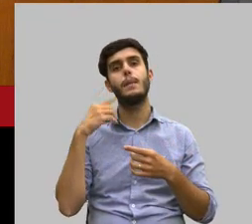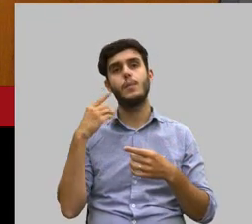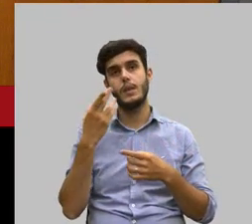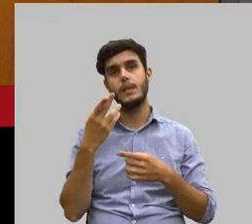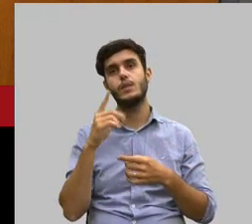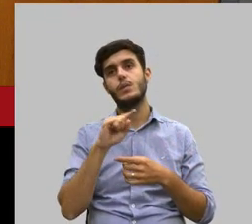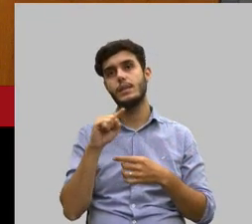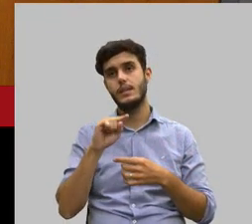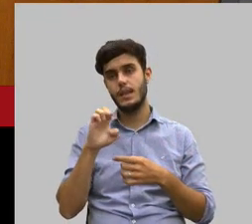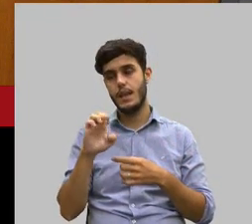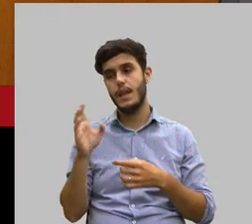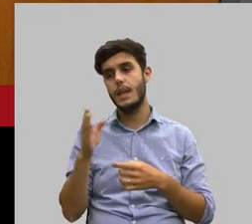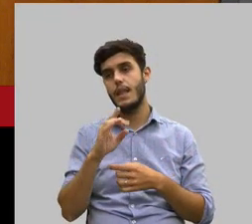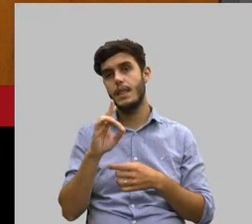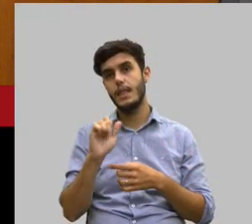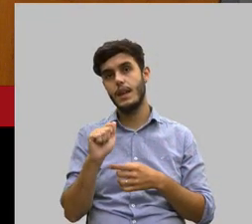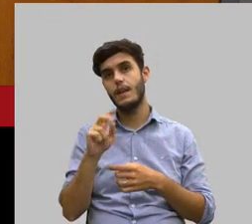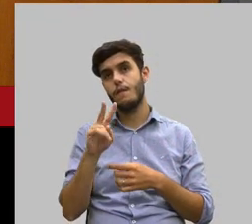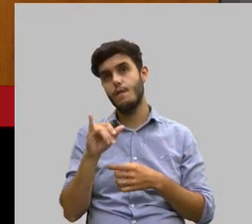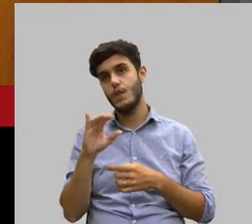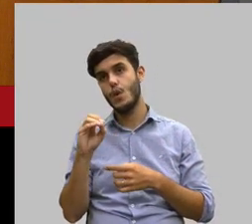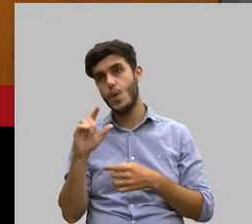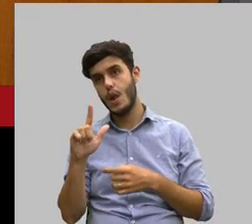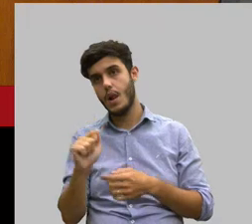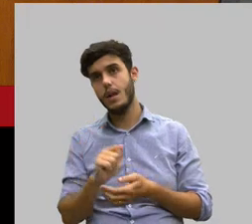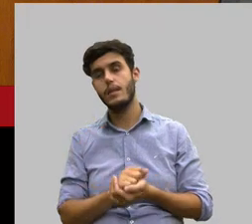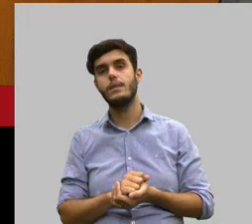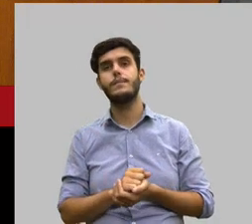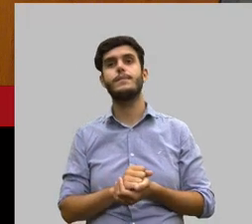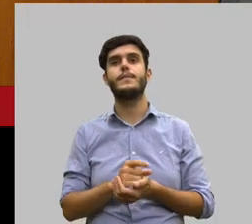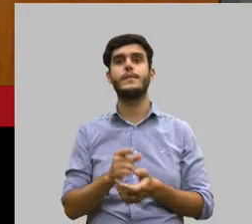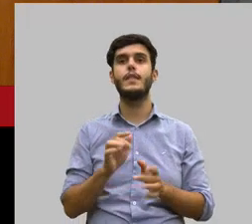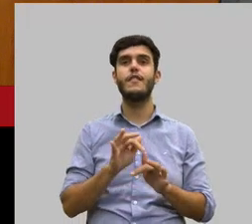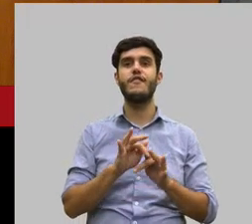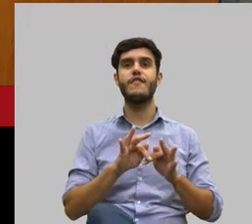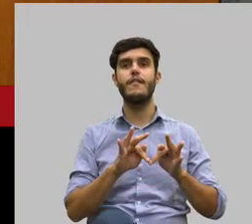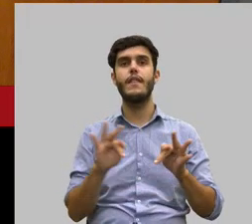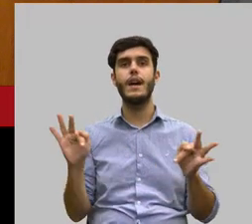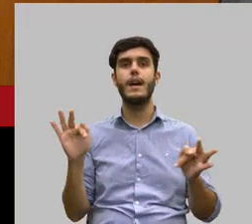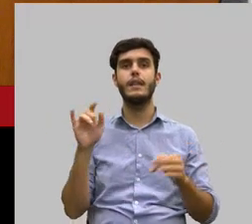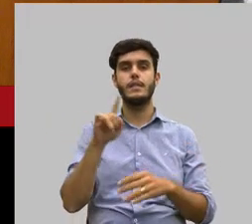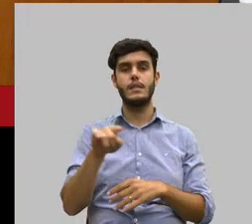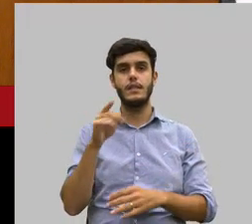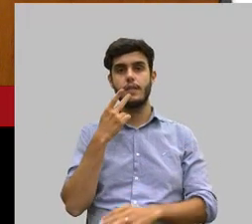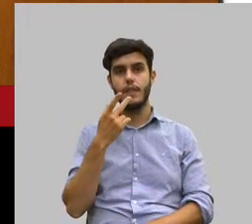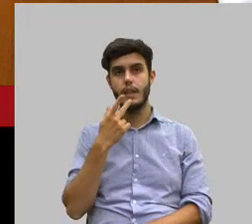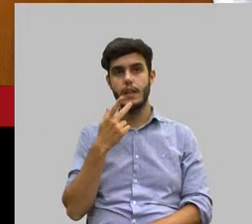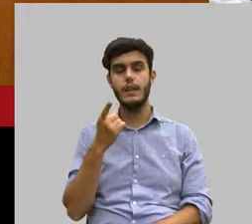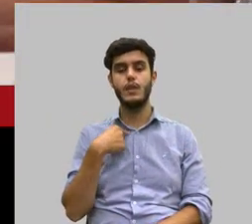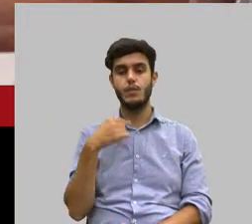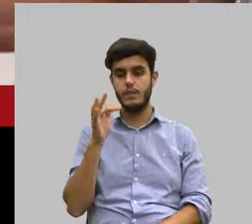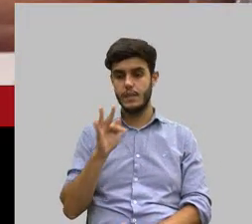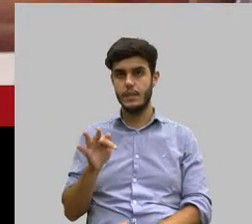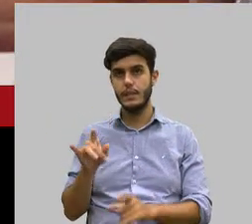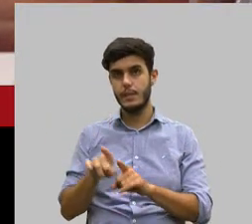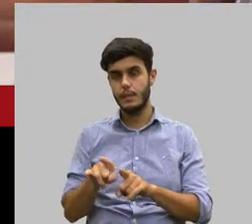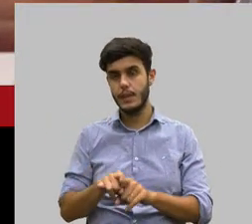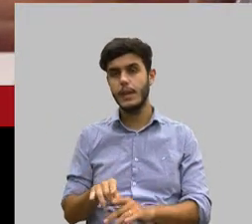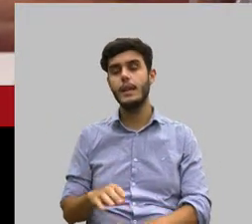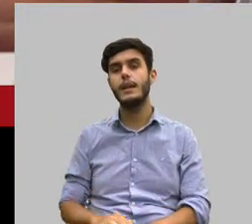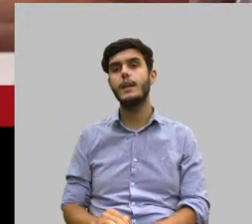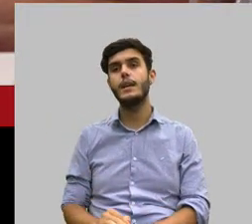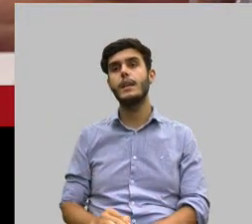Viola e eu destaco aqui a frase que vossa excelência nos trouxe aqui que eu fico muito feliz